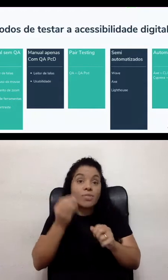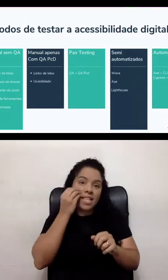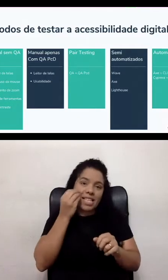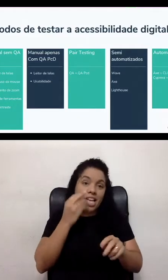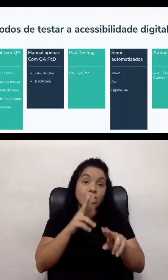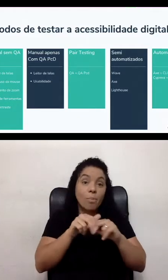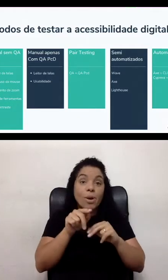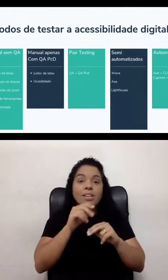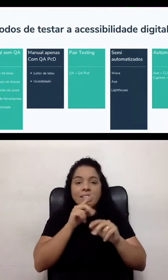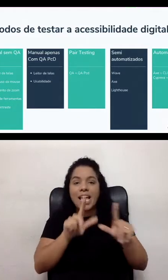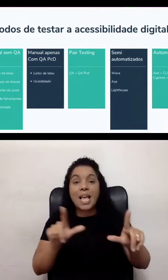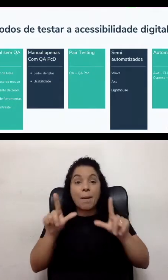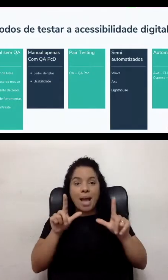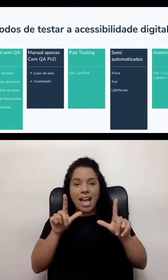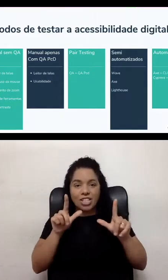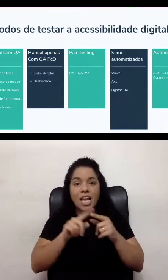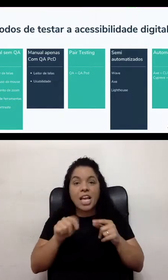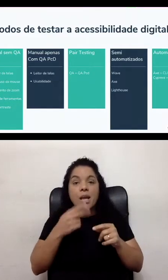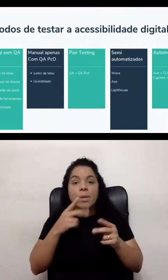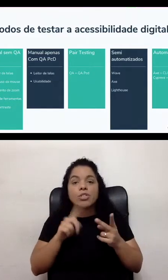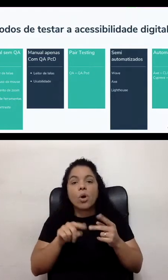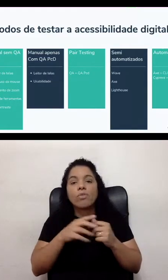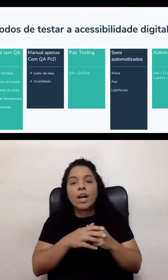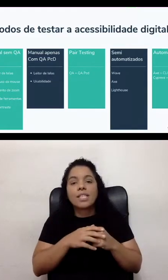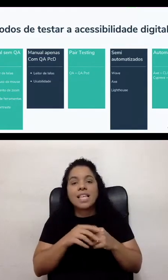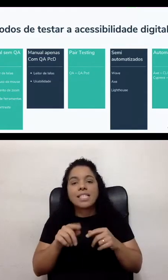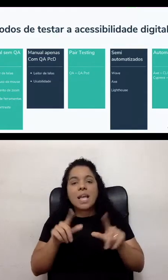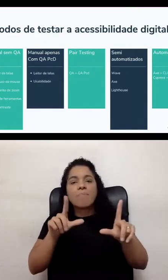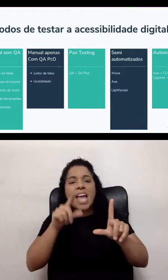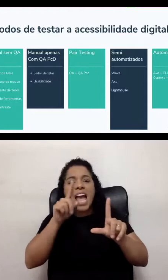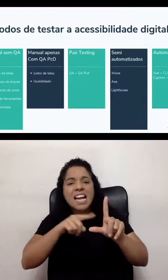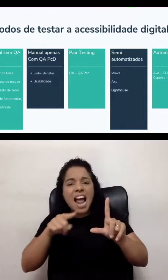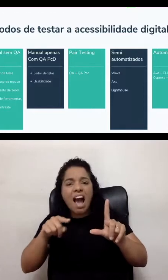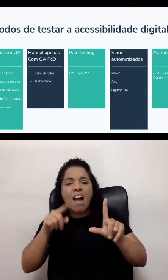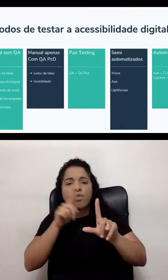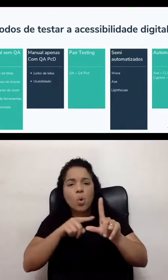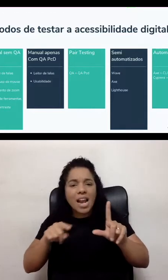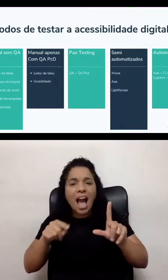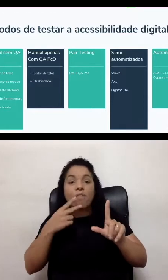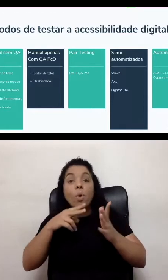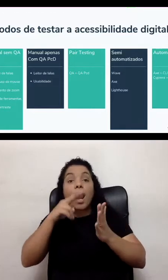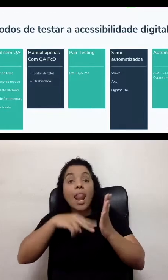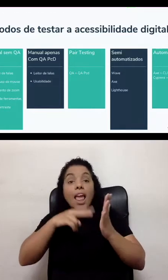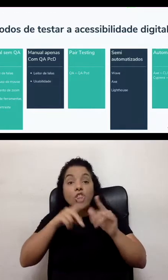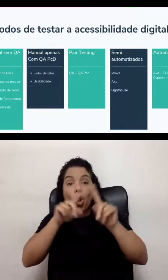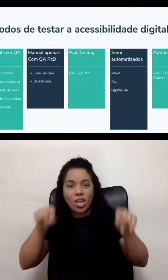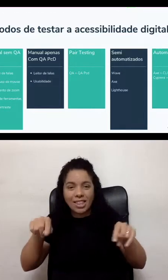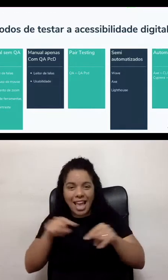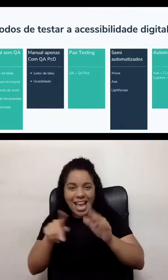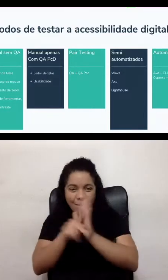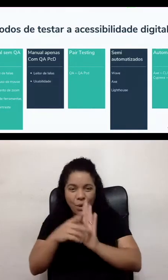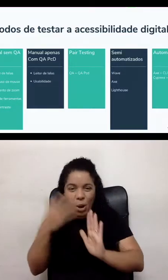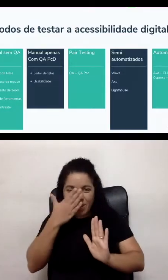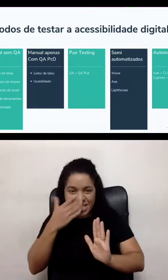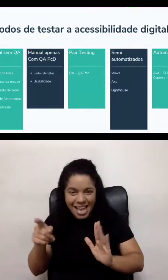da imagem, se a pessoa chega lá e fala gráfico, o leitor de tela está falando isso para a pessoa que usa o leitor